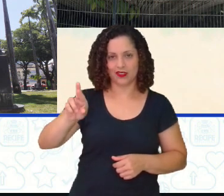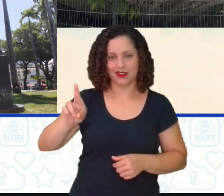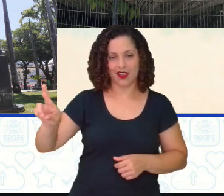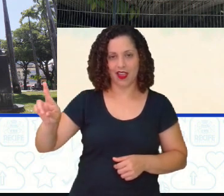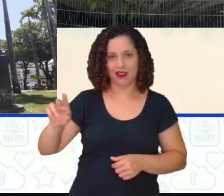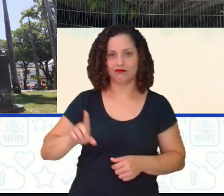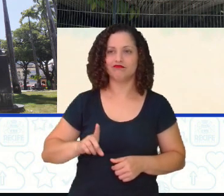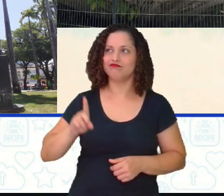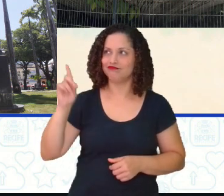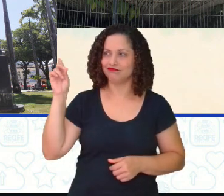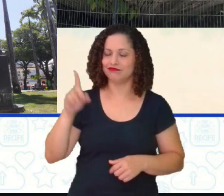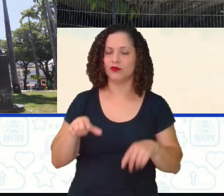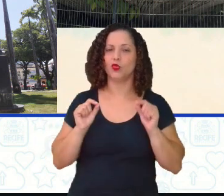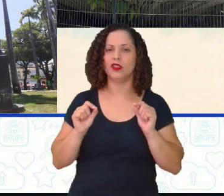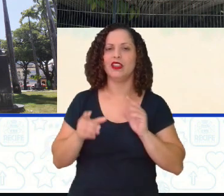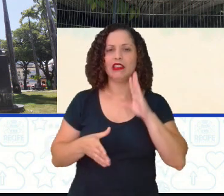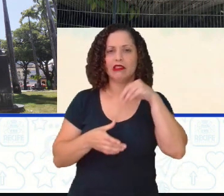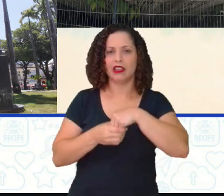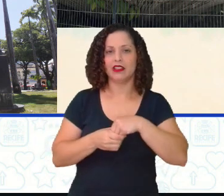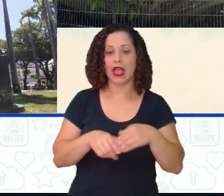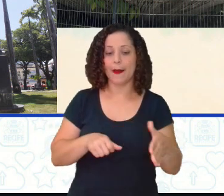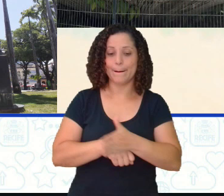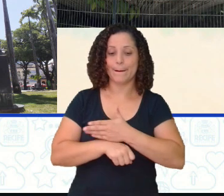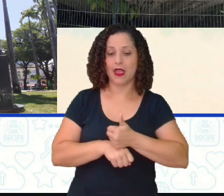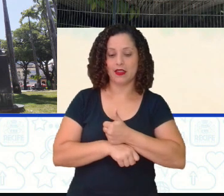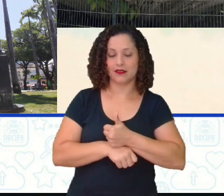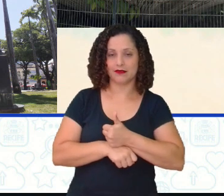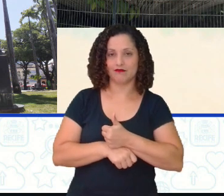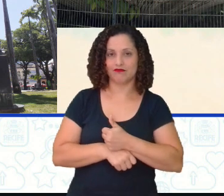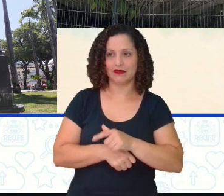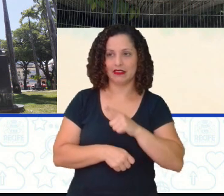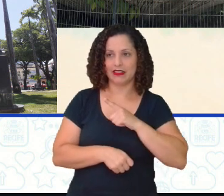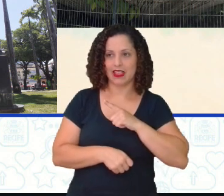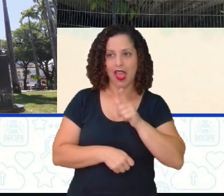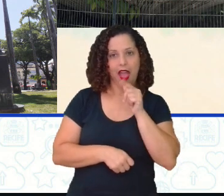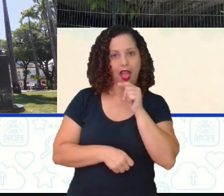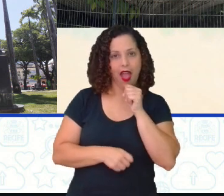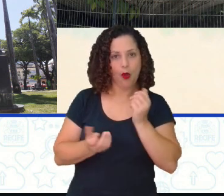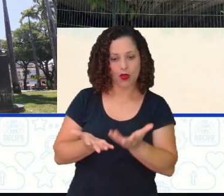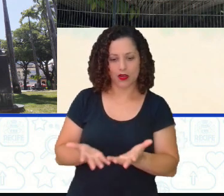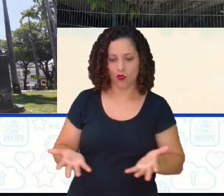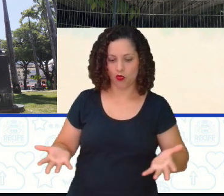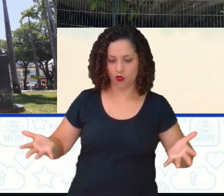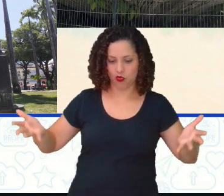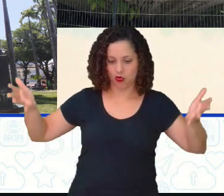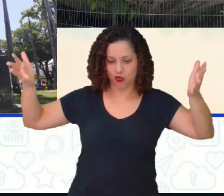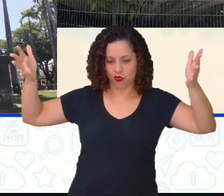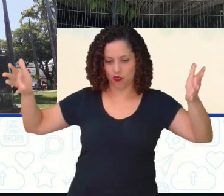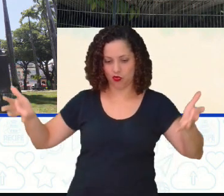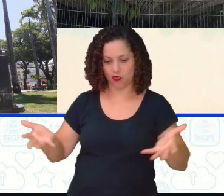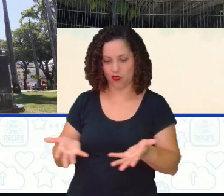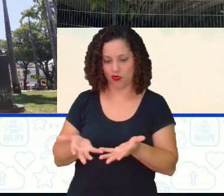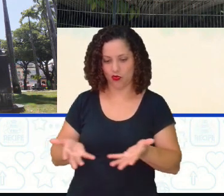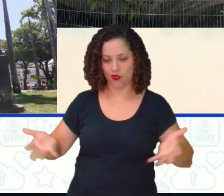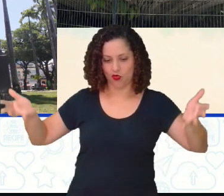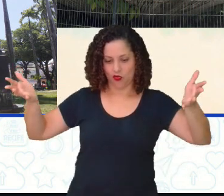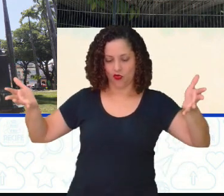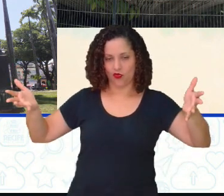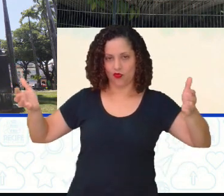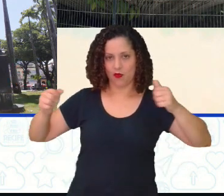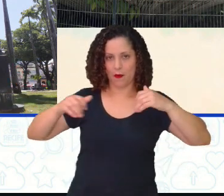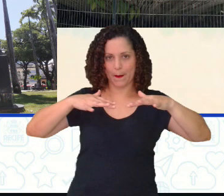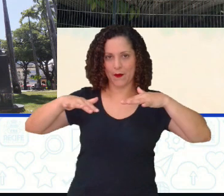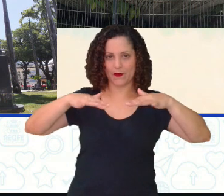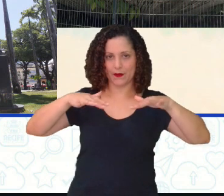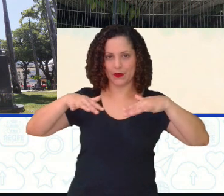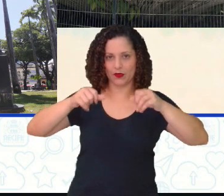de Canudos. Então aqui a gente vai ver uma praça já, o espelho d'água agora já tem um movimento com uma fonte, né, que fica bem no